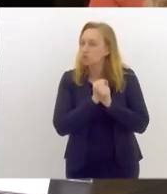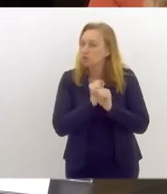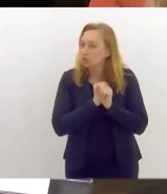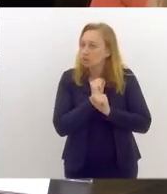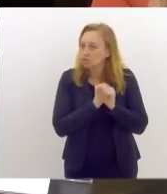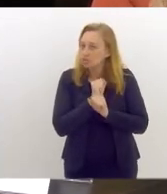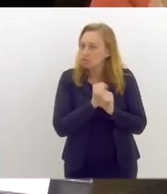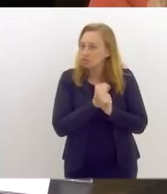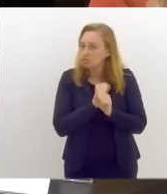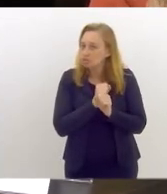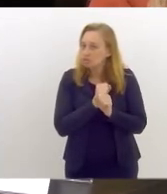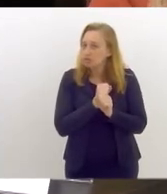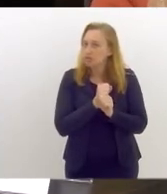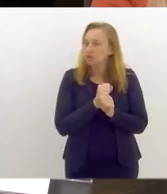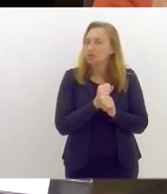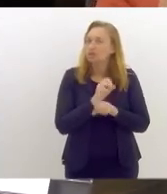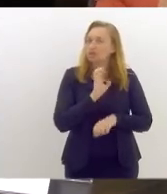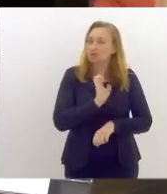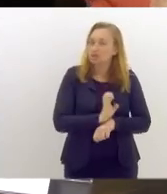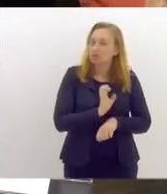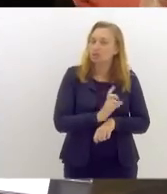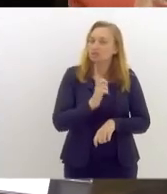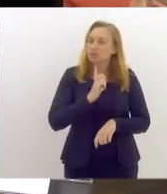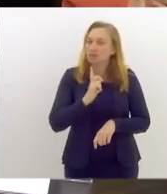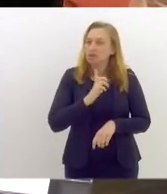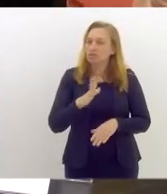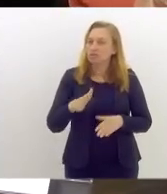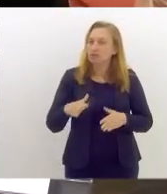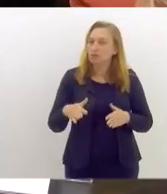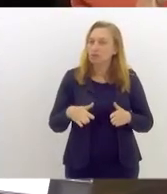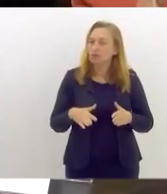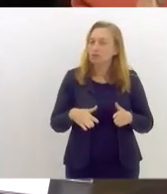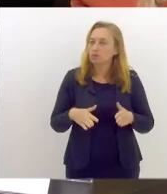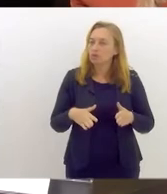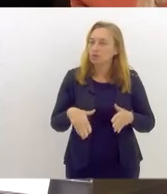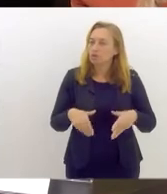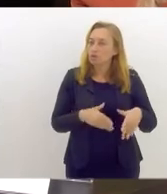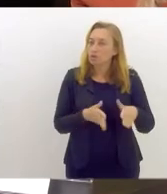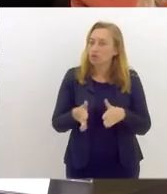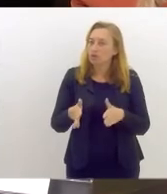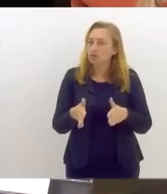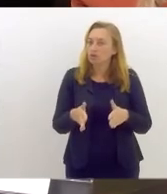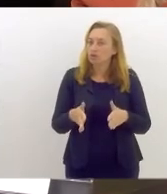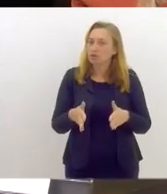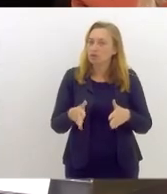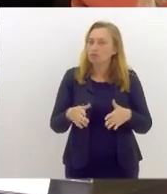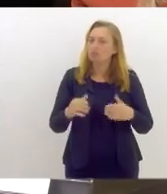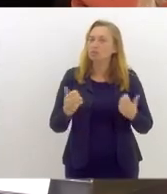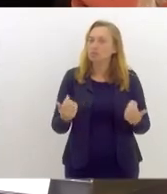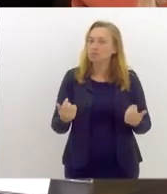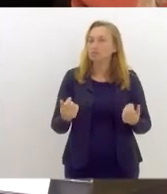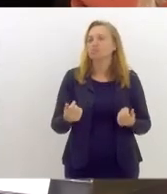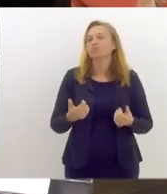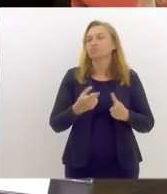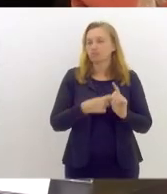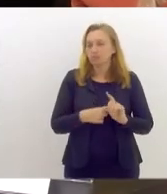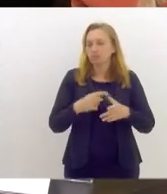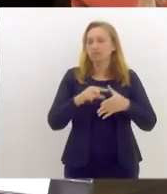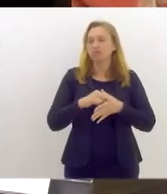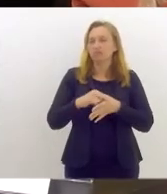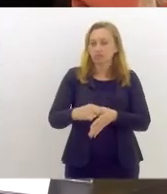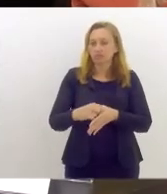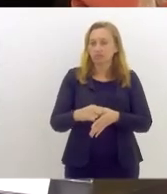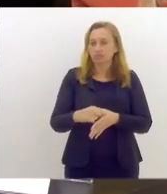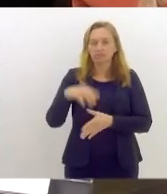se esse estado teve um Norte se deve muito a liderança de vossa excelência vossa excelência foi